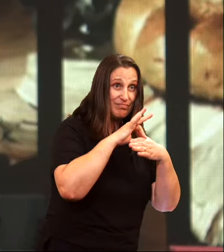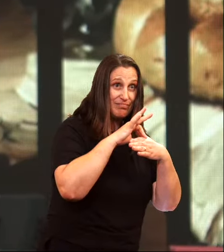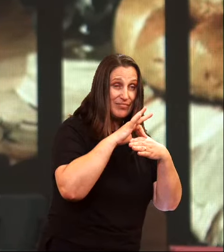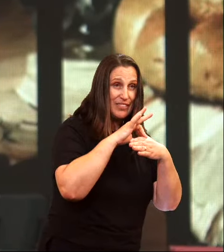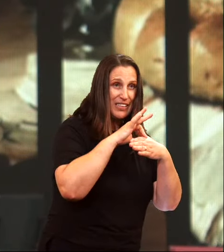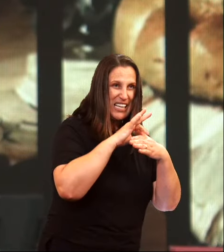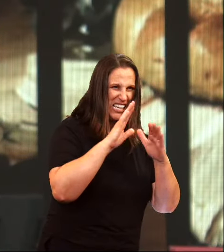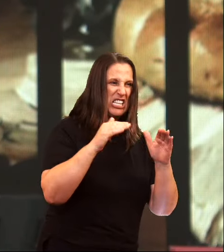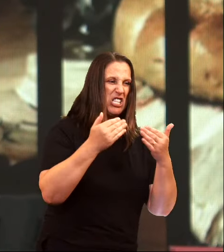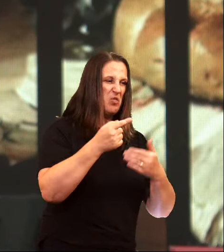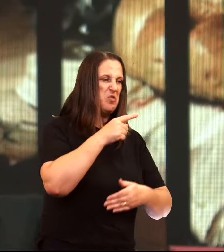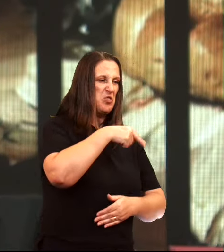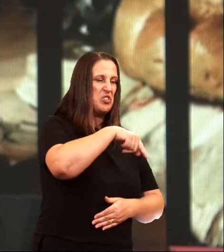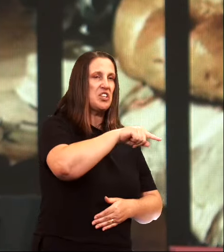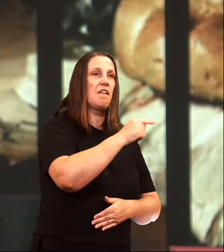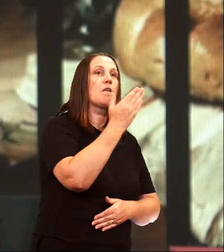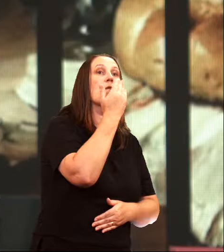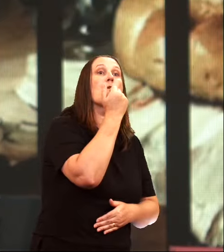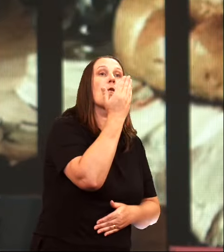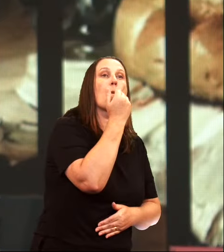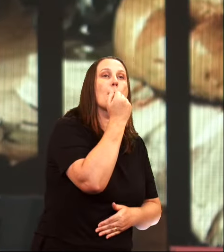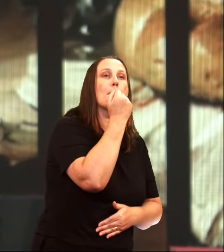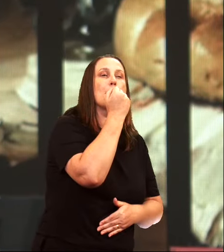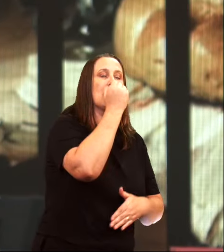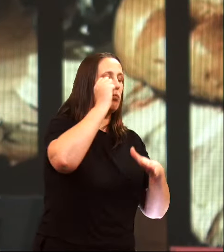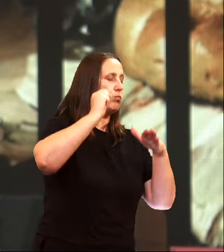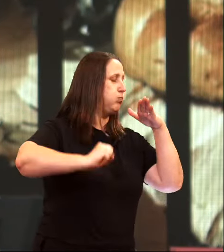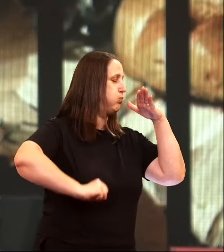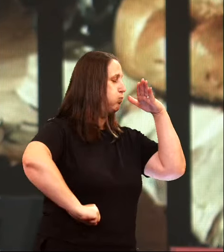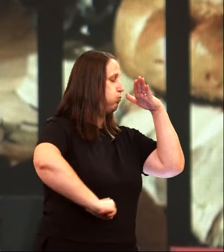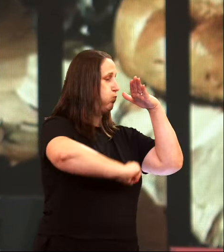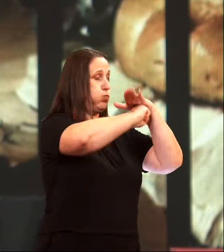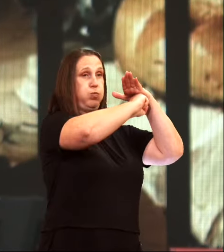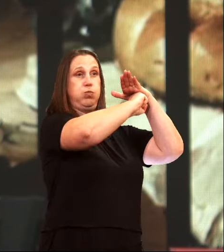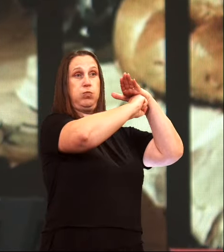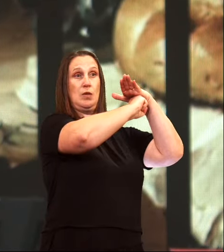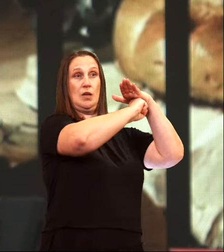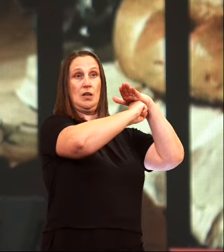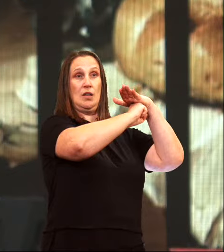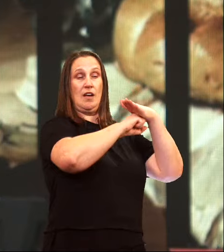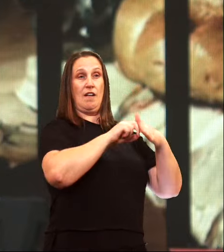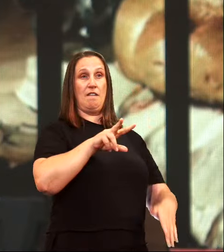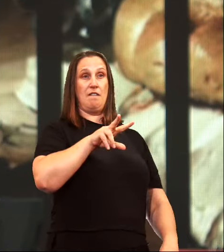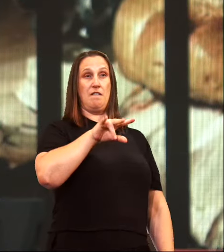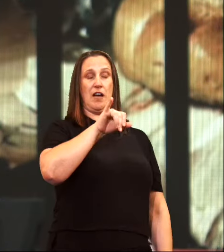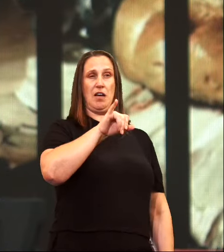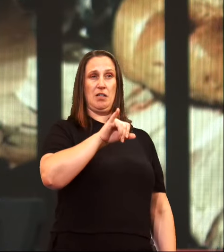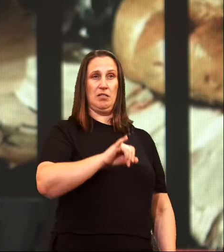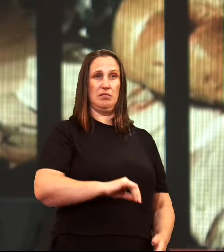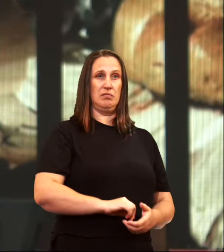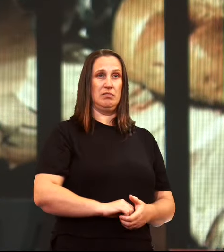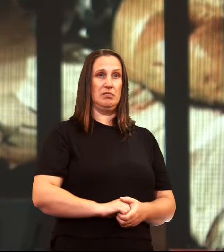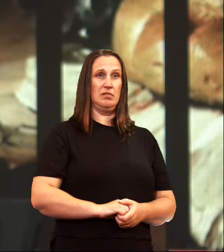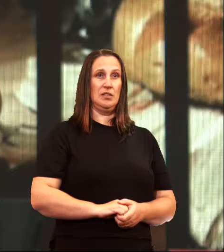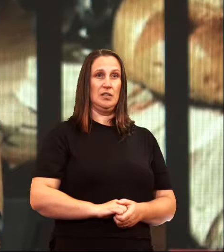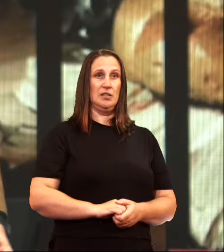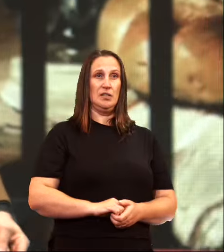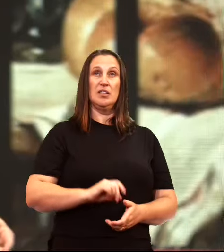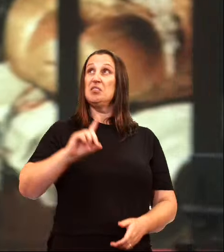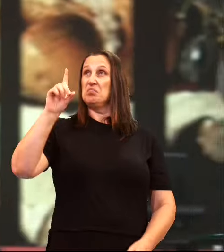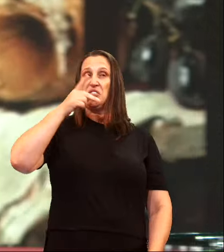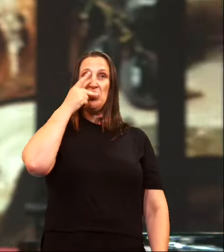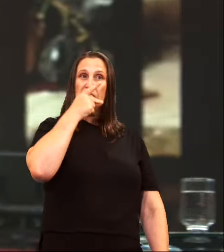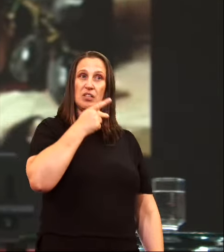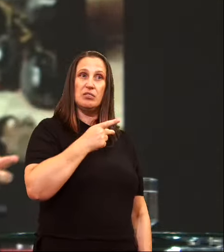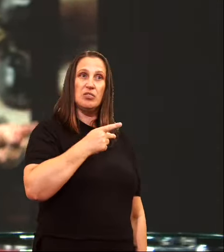Vocês vão comer carne até sair pelo nariz de vocês. Olha que forte, tá? Vocês